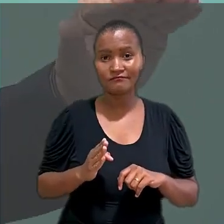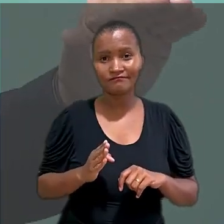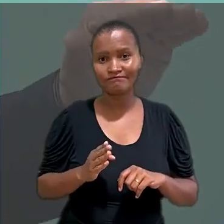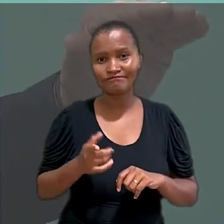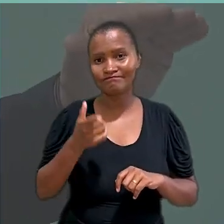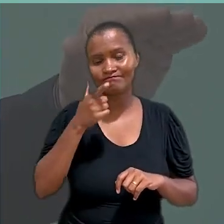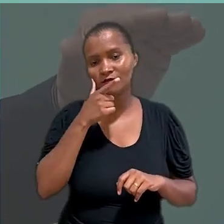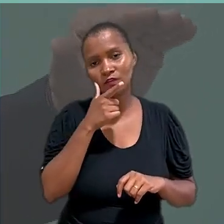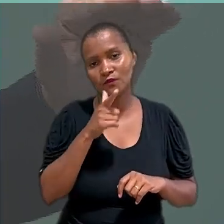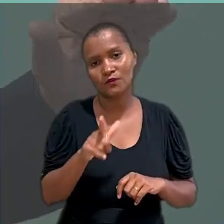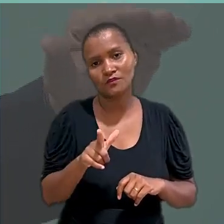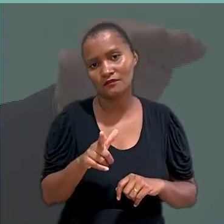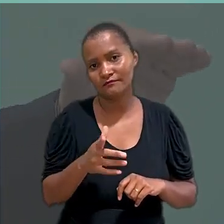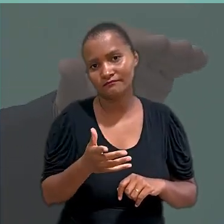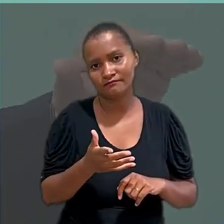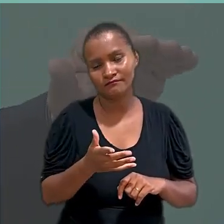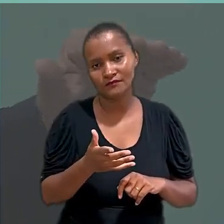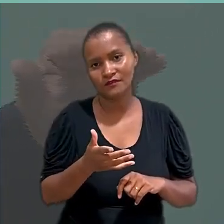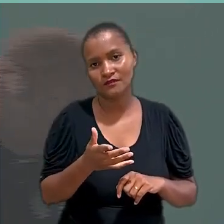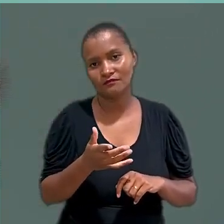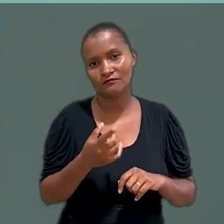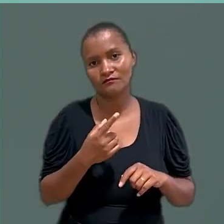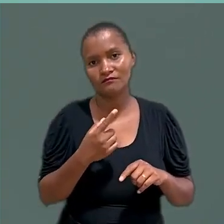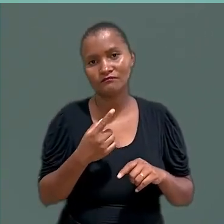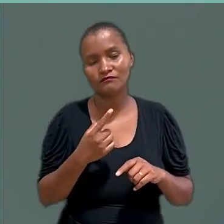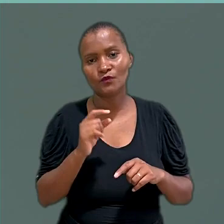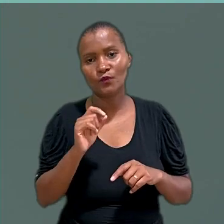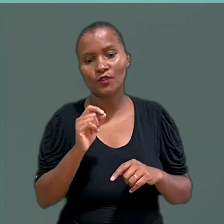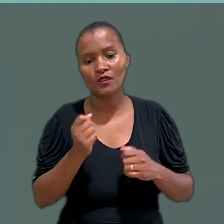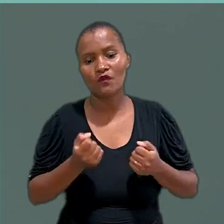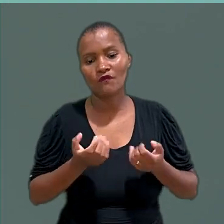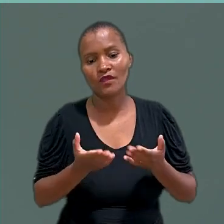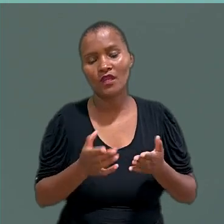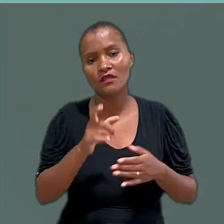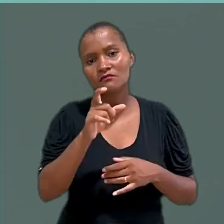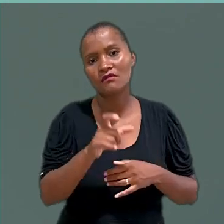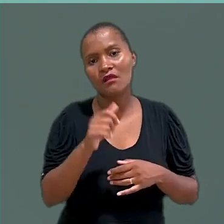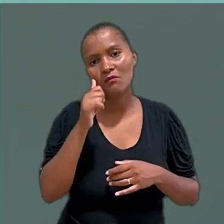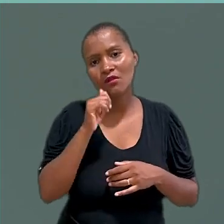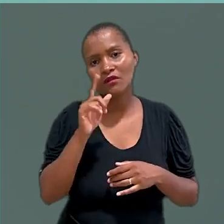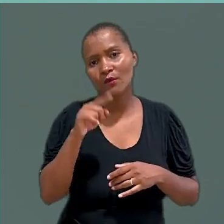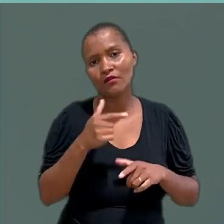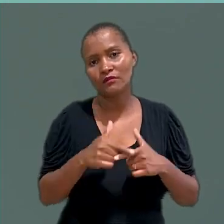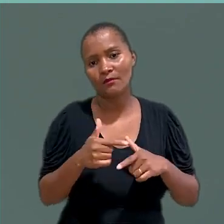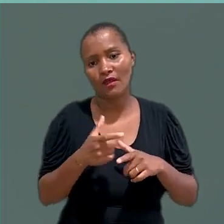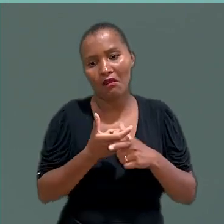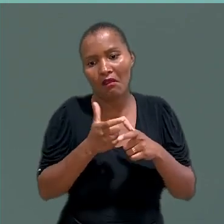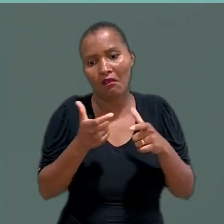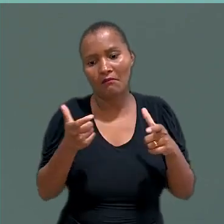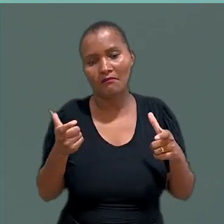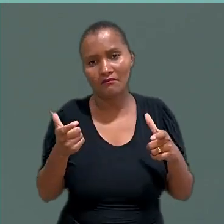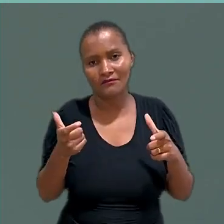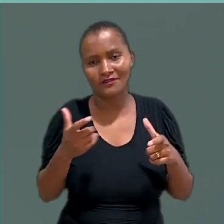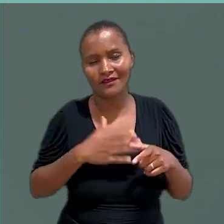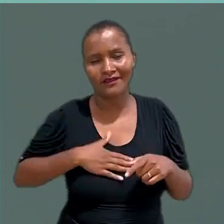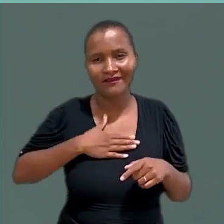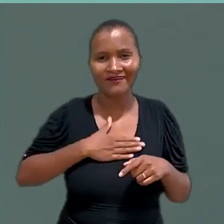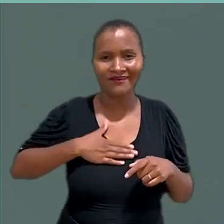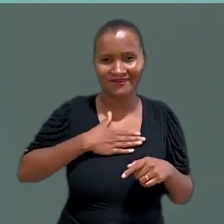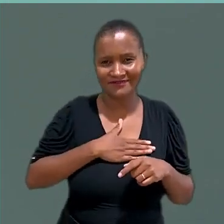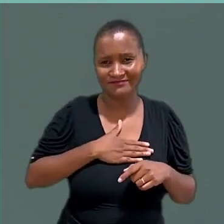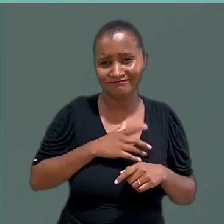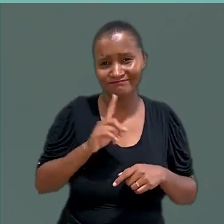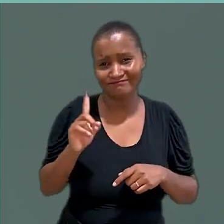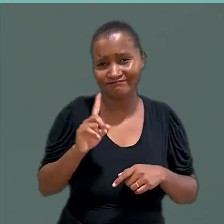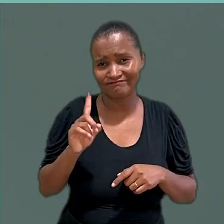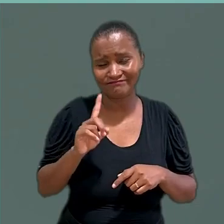passar nesse nível de sobrevivência, de subsistência. O que se oferece a ela não é um trabalho que emancipa, não é um trabalho que